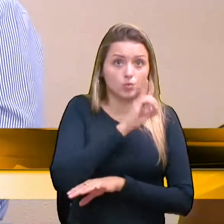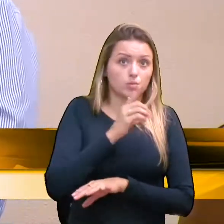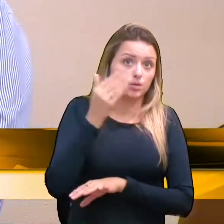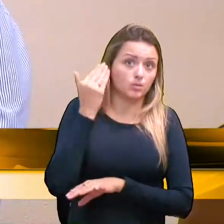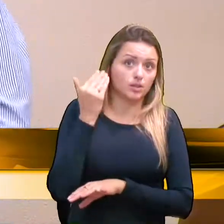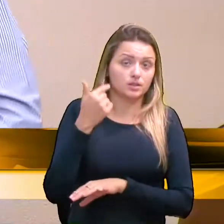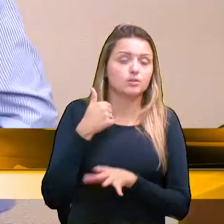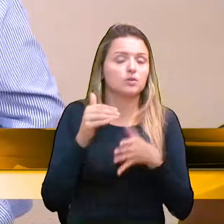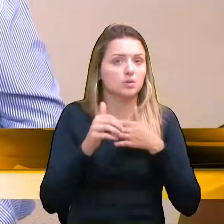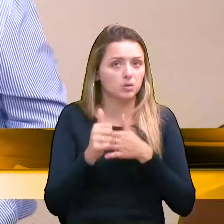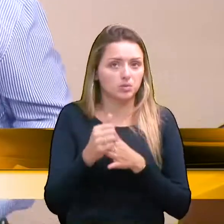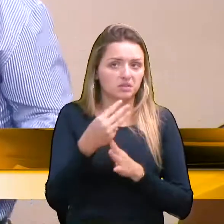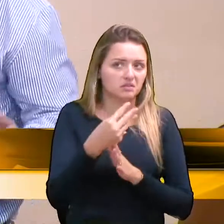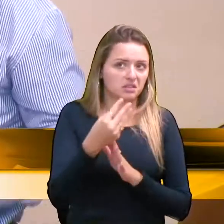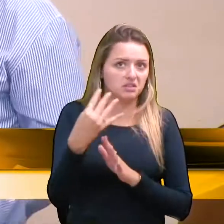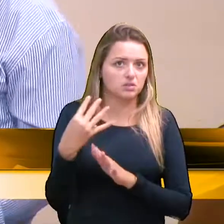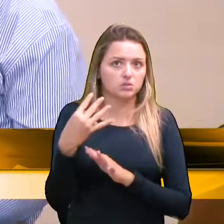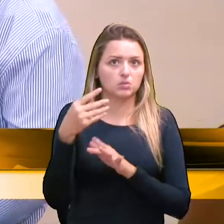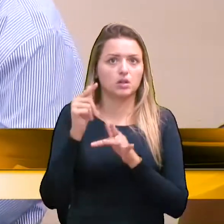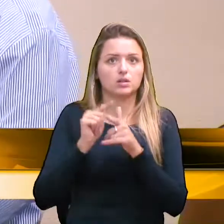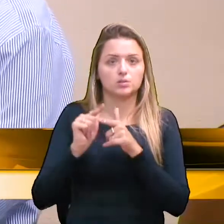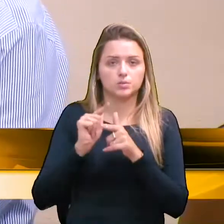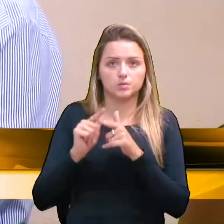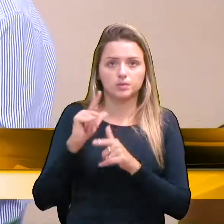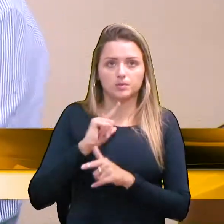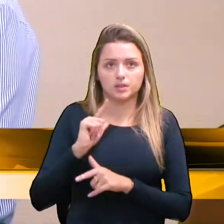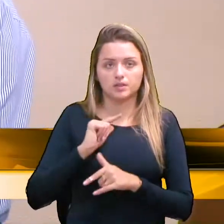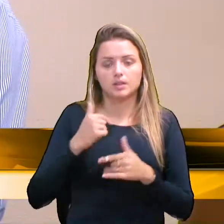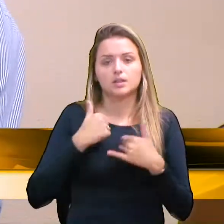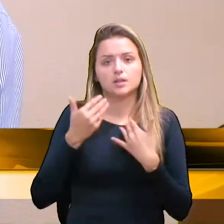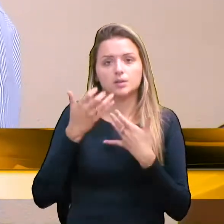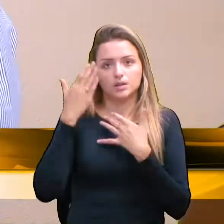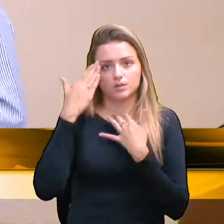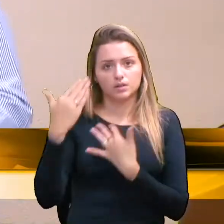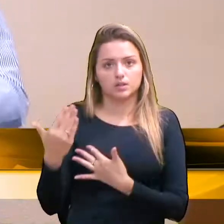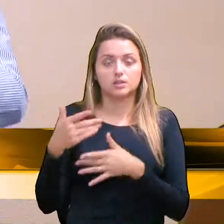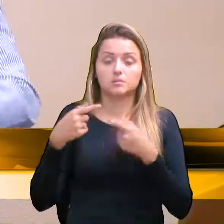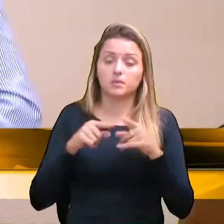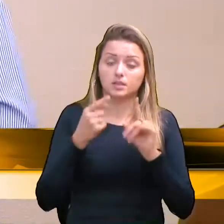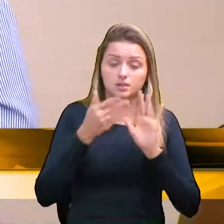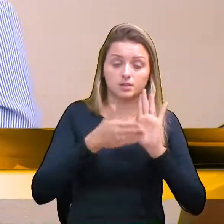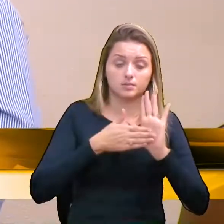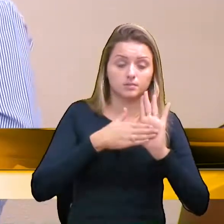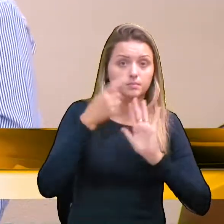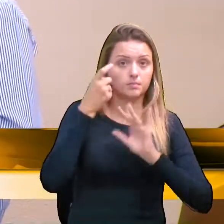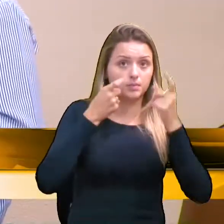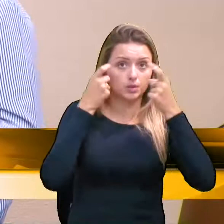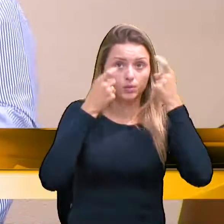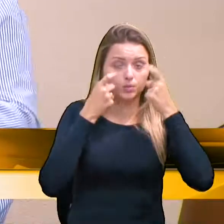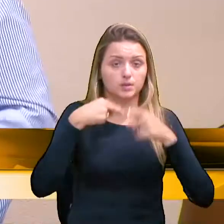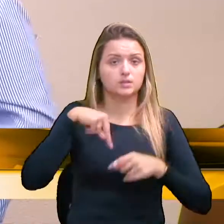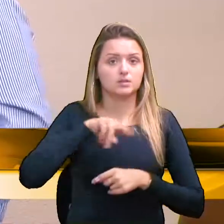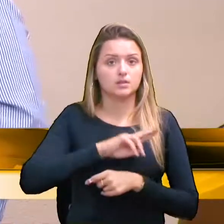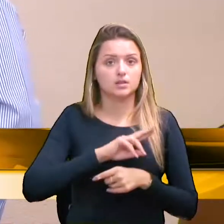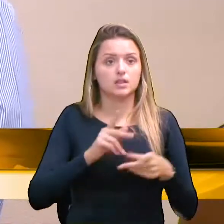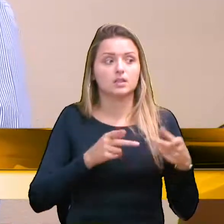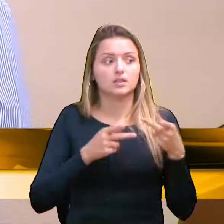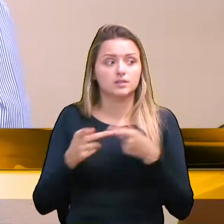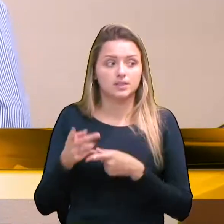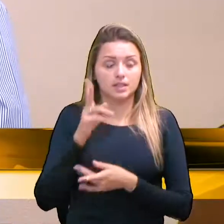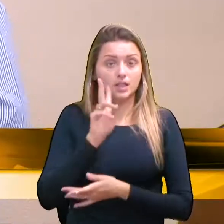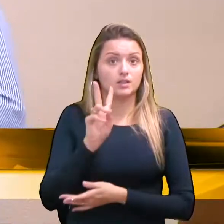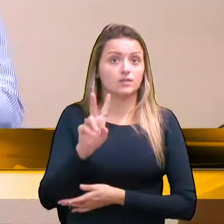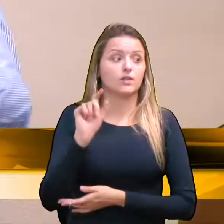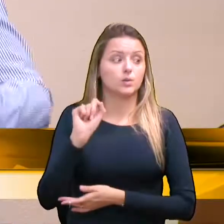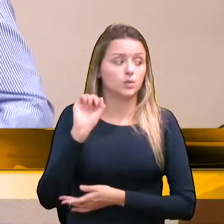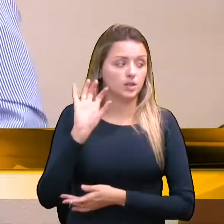tenho acompanhado. Então, presidente, eu quero agradecer já, mas dizendo que isso também é uma preocupação nossa, nós vamos fazer uma visita sabendo o que está ocorrendo também